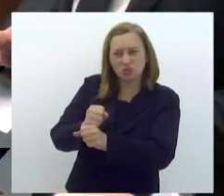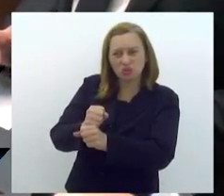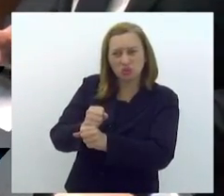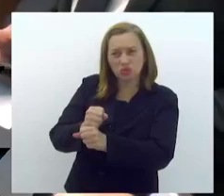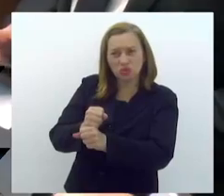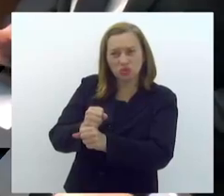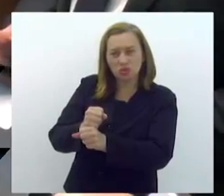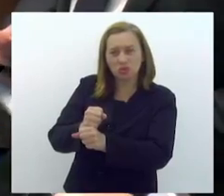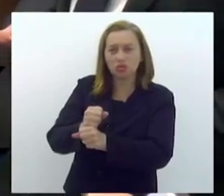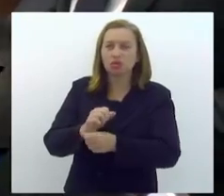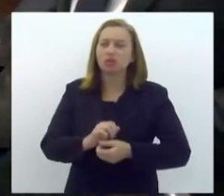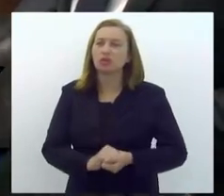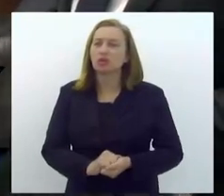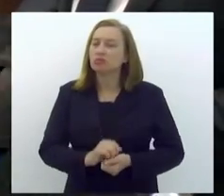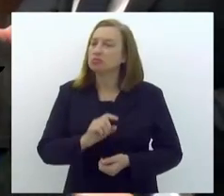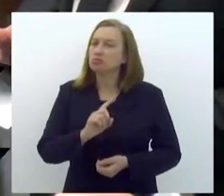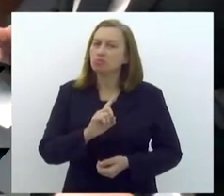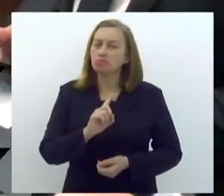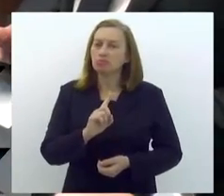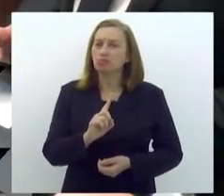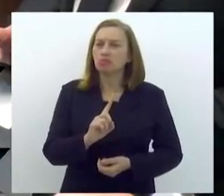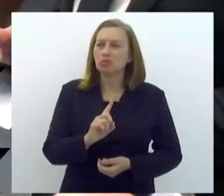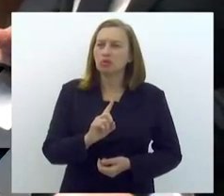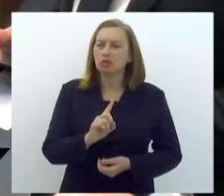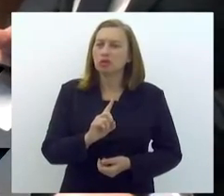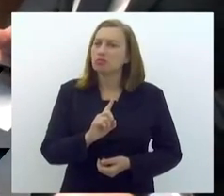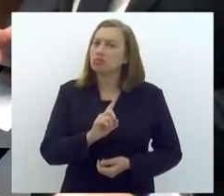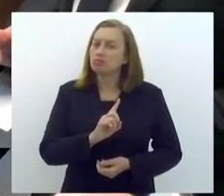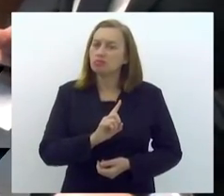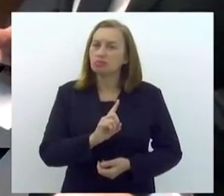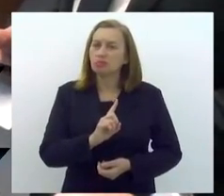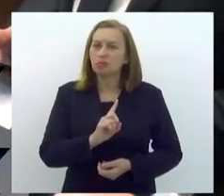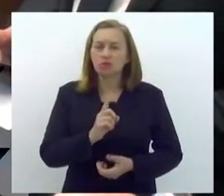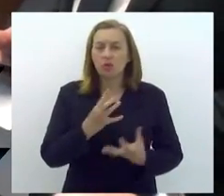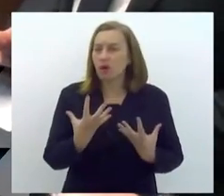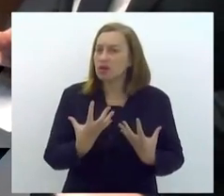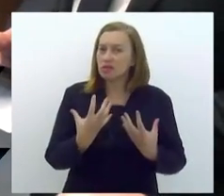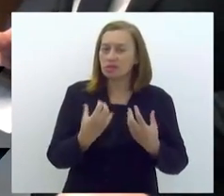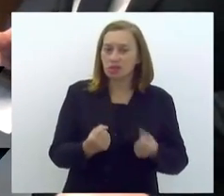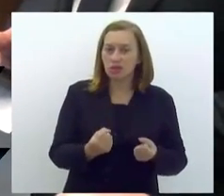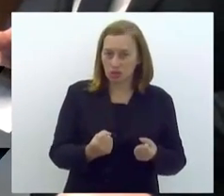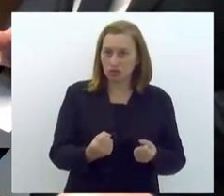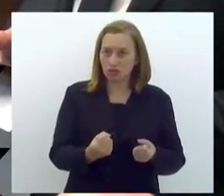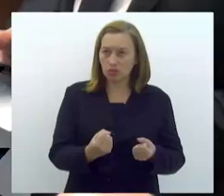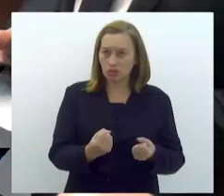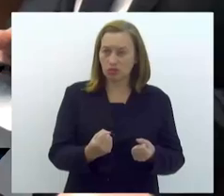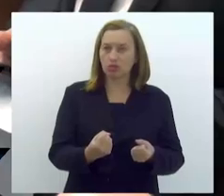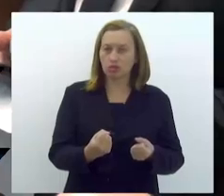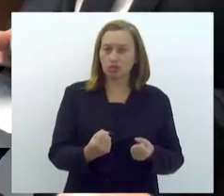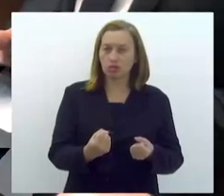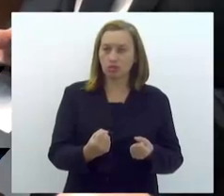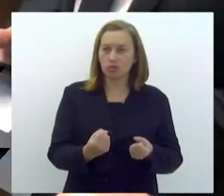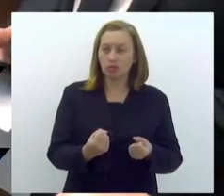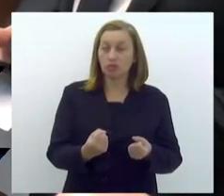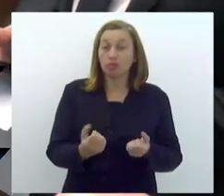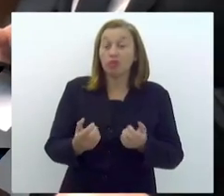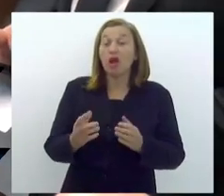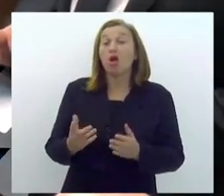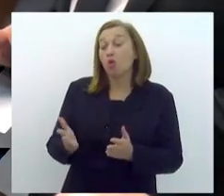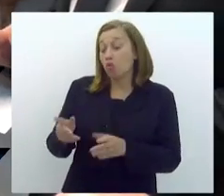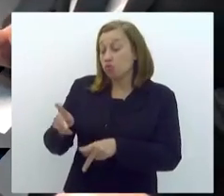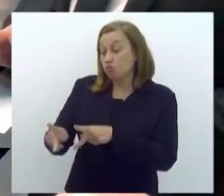corresponde ao respeito ao tratamento que os evangélicos têm a